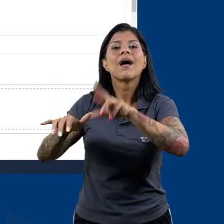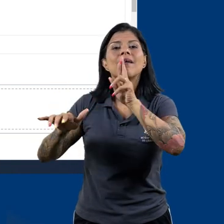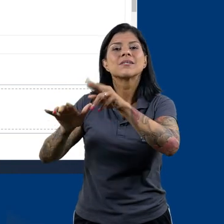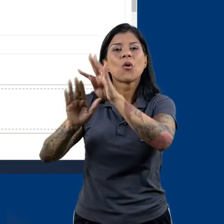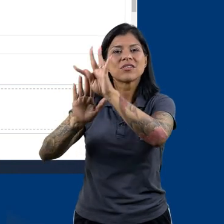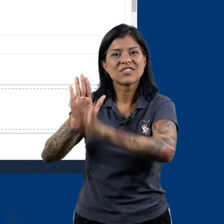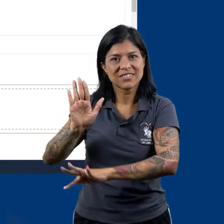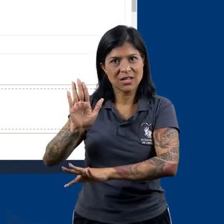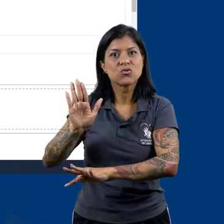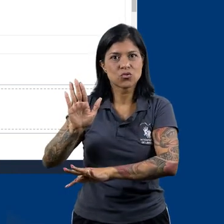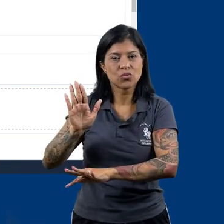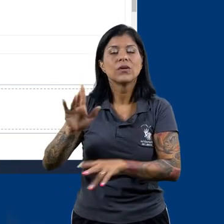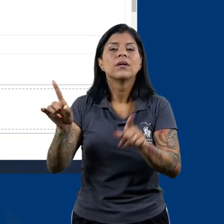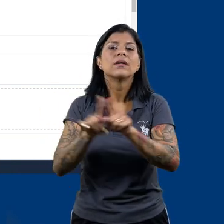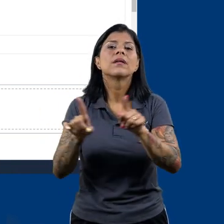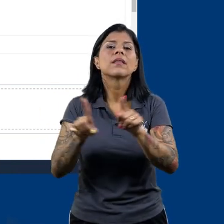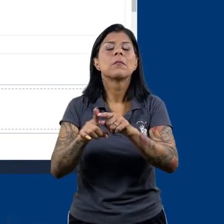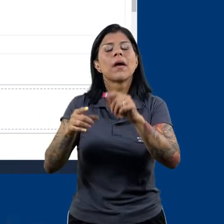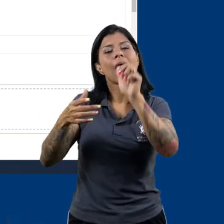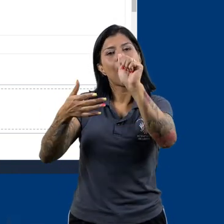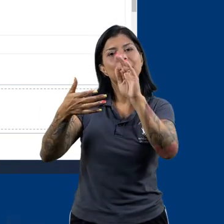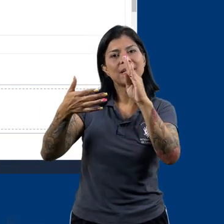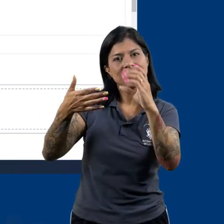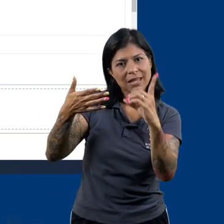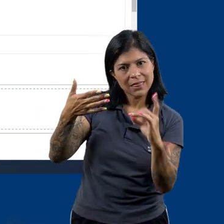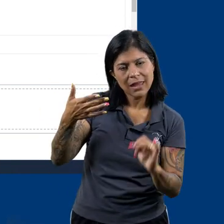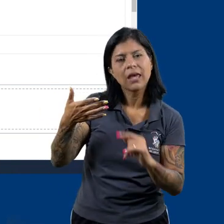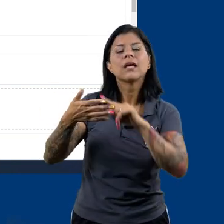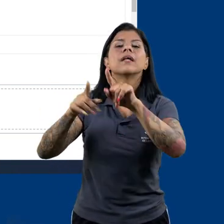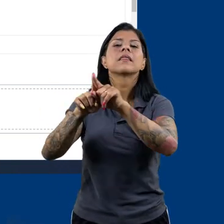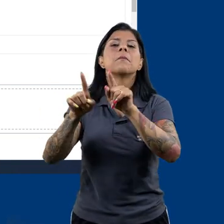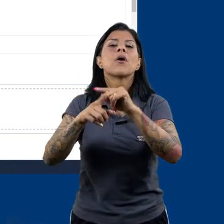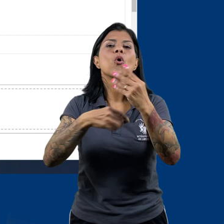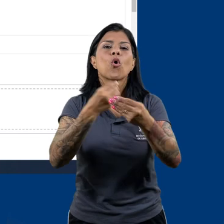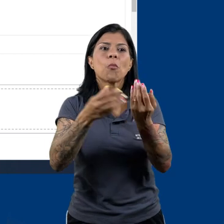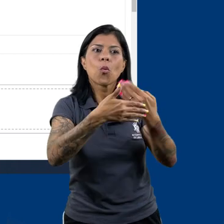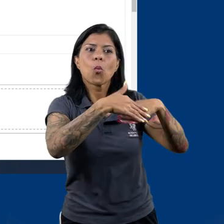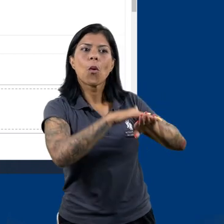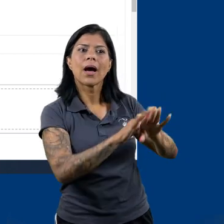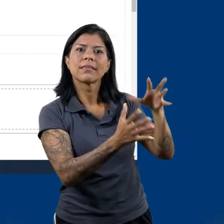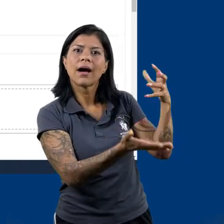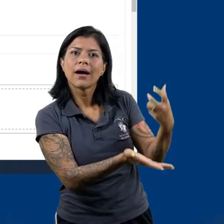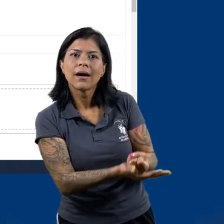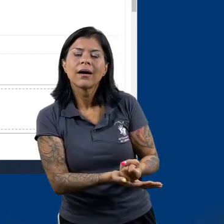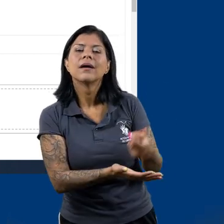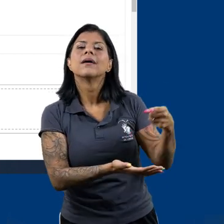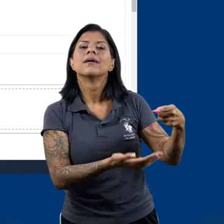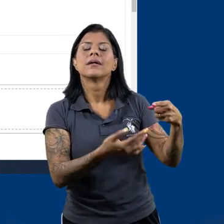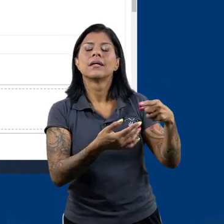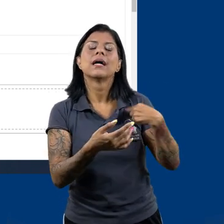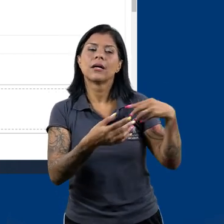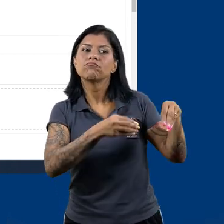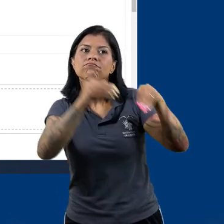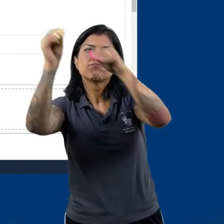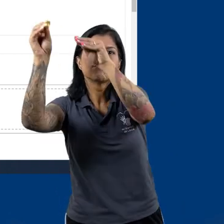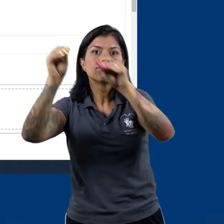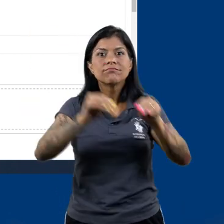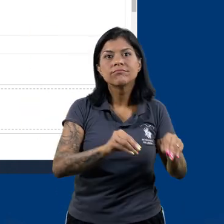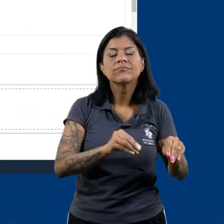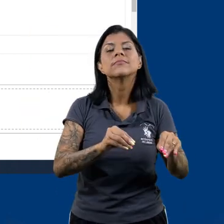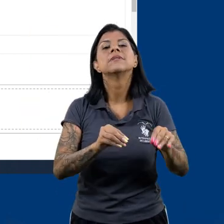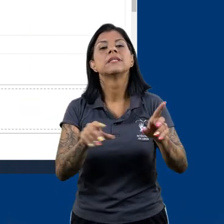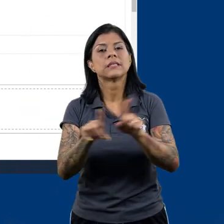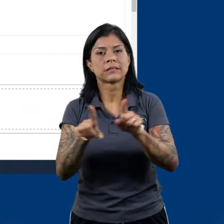criar as questões do tipo múltipla escolha e dissertação tem como aprendemos sobre as opções do banco de dados